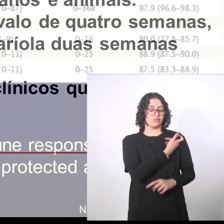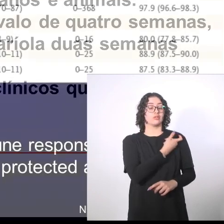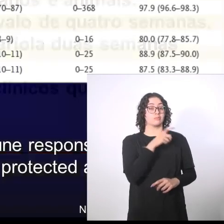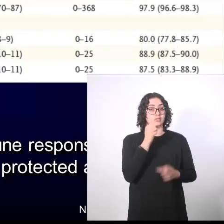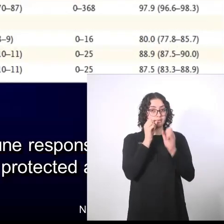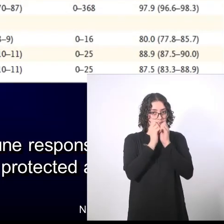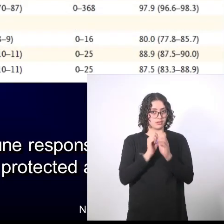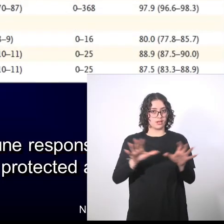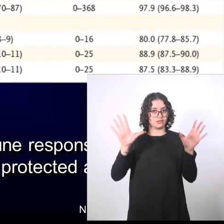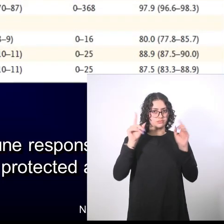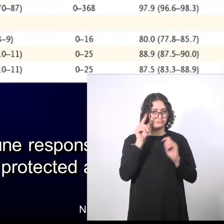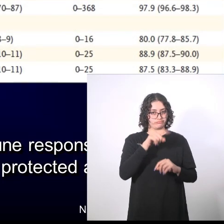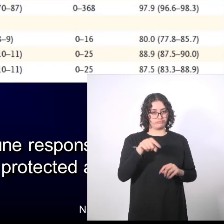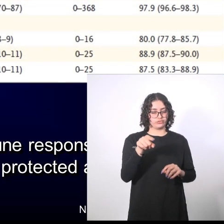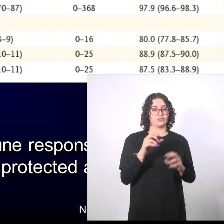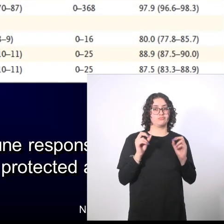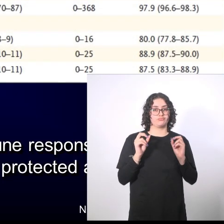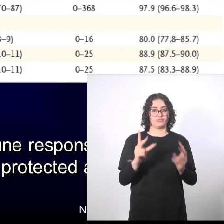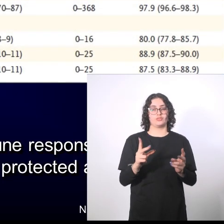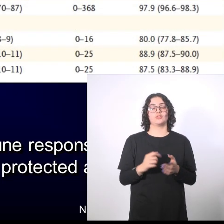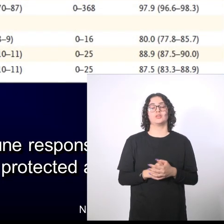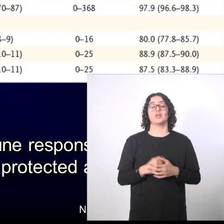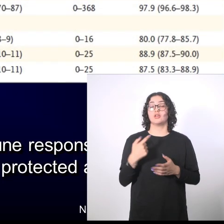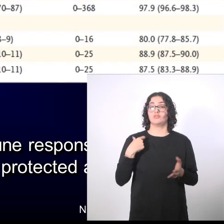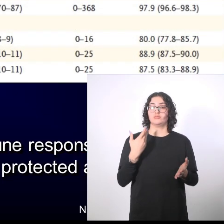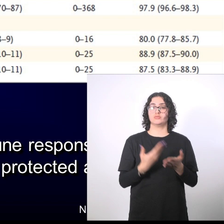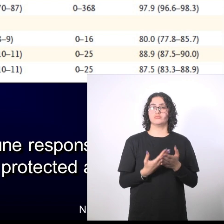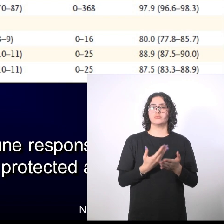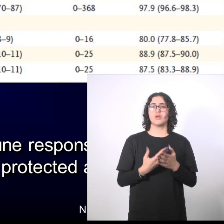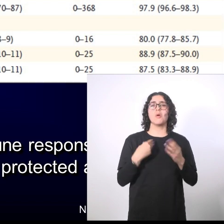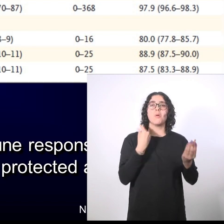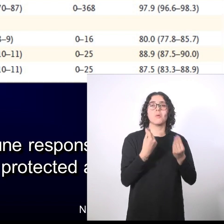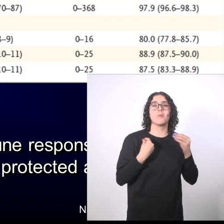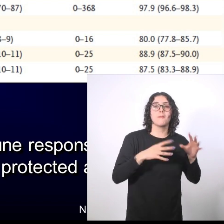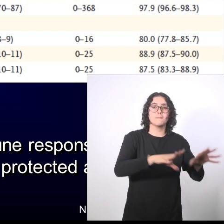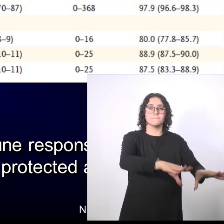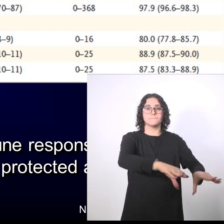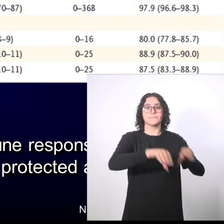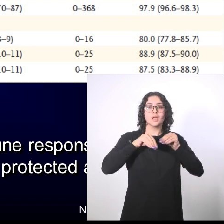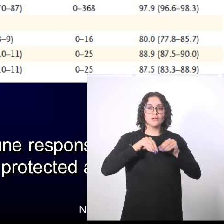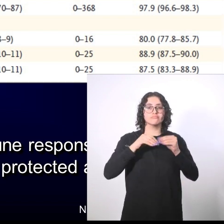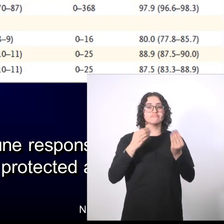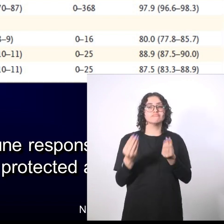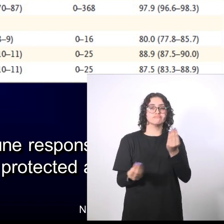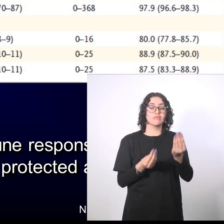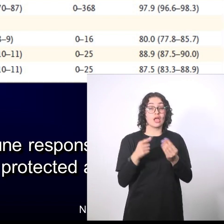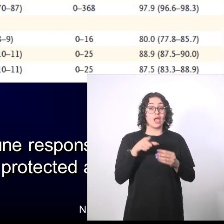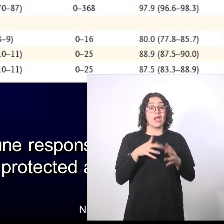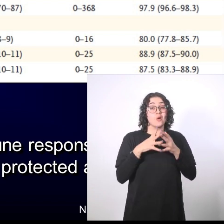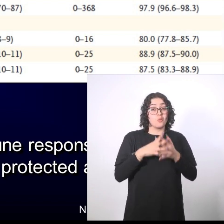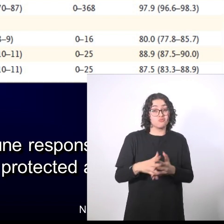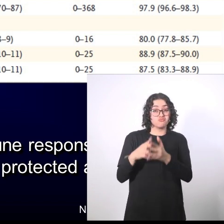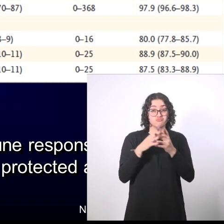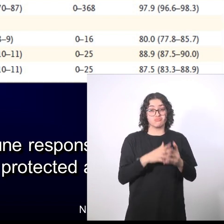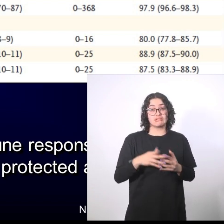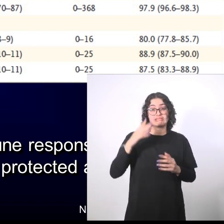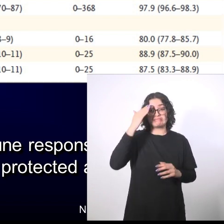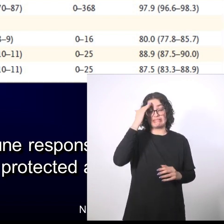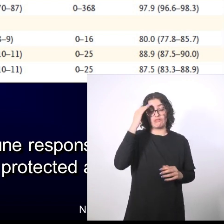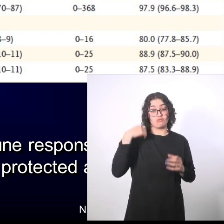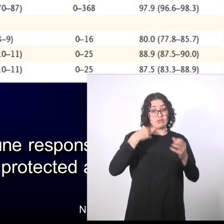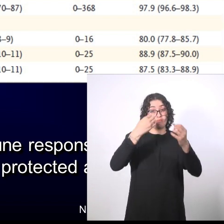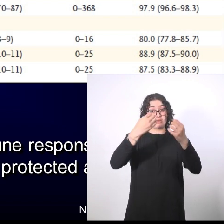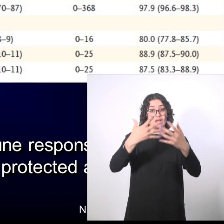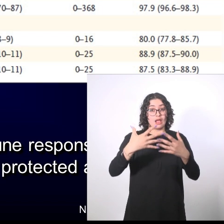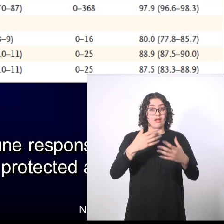por favor. Eu tirei esse estudo, ele é um pouco confuso para entender, mas eu vou tentar explicá-lo de uma